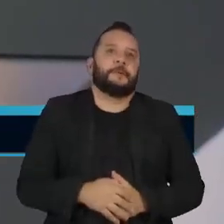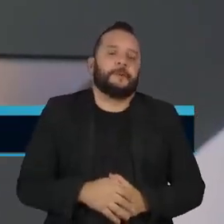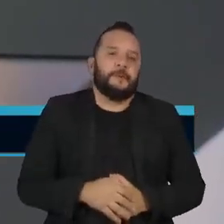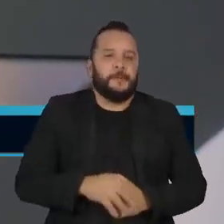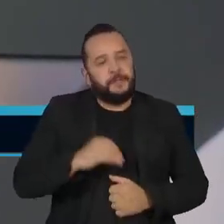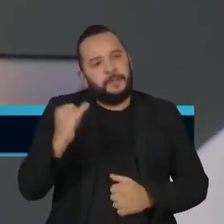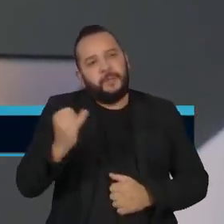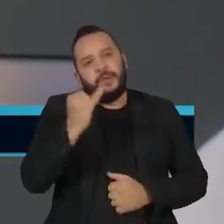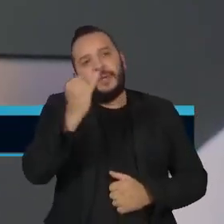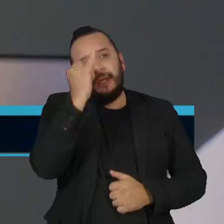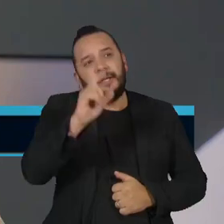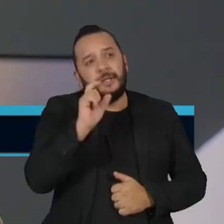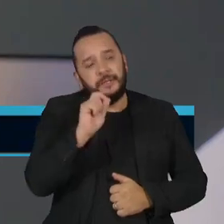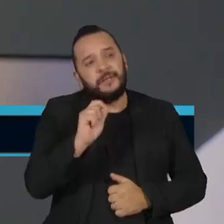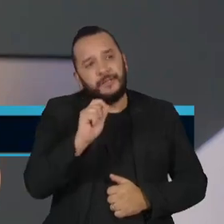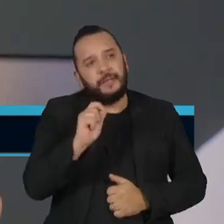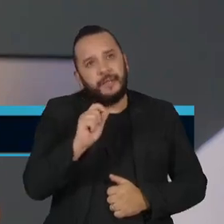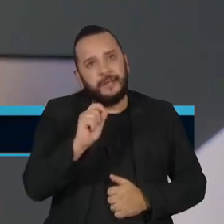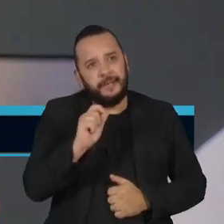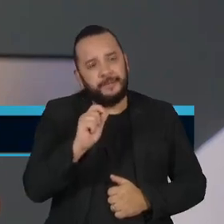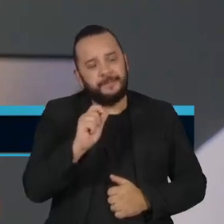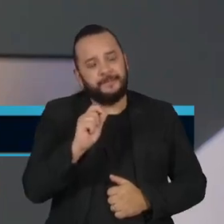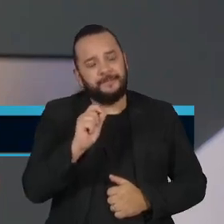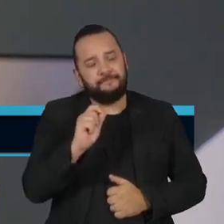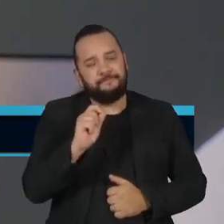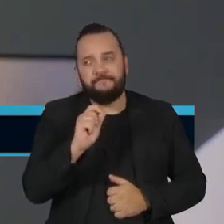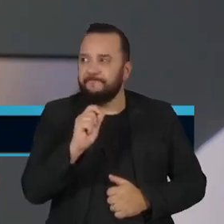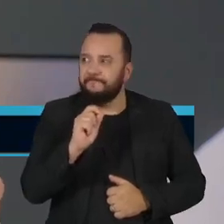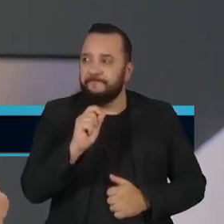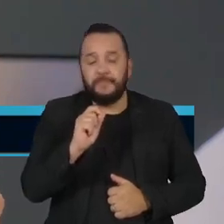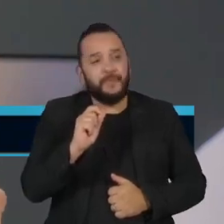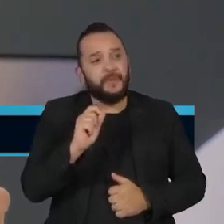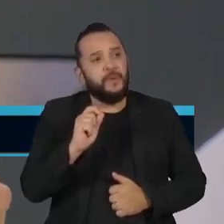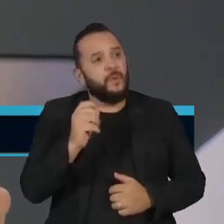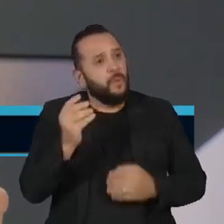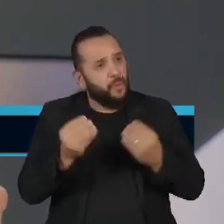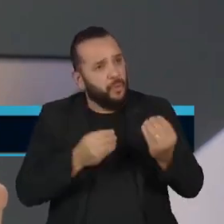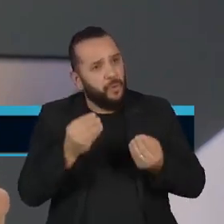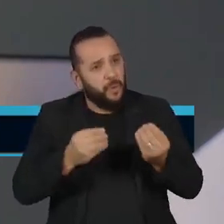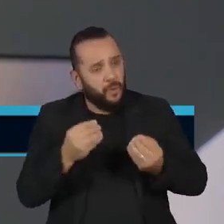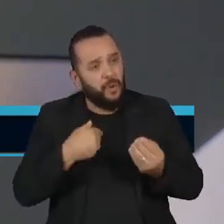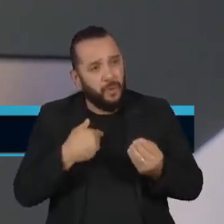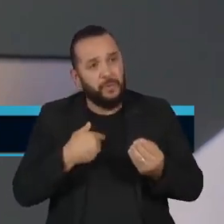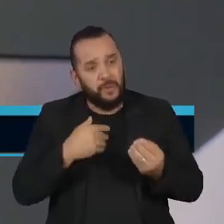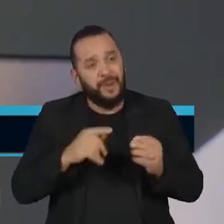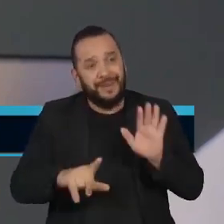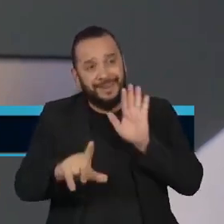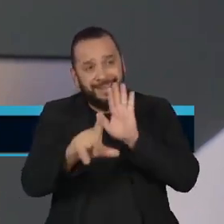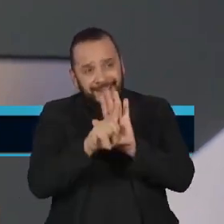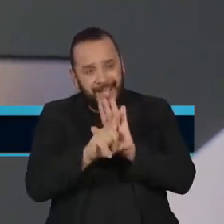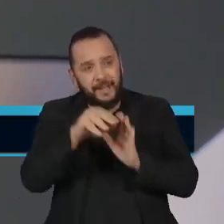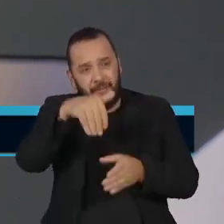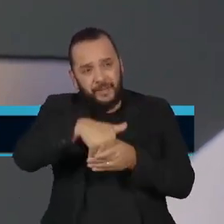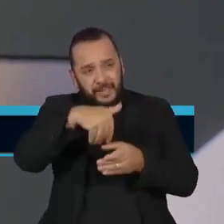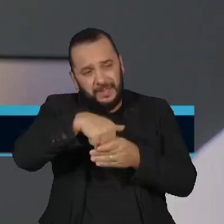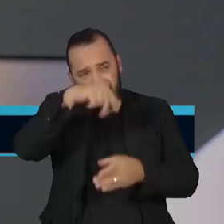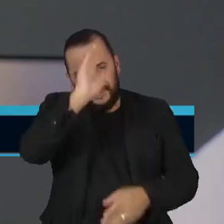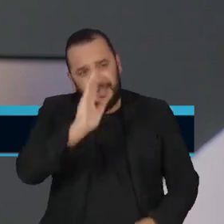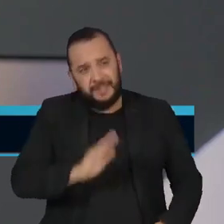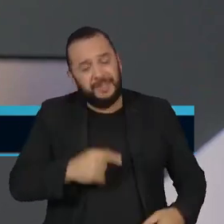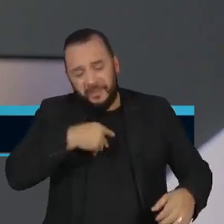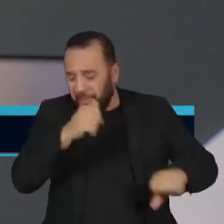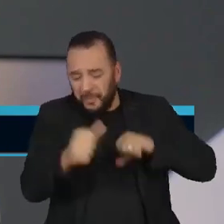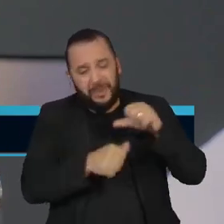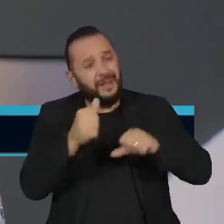é fundamental que você mude o sistema de aferição da vontade da população. A legislação eleitoral no Brasil, que é